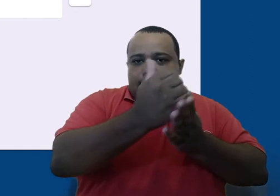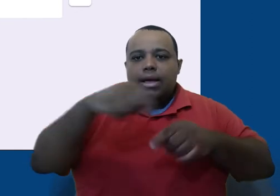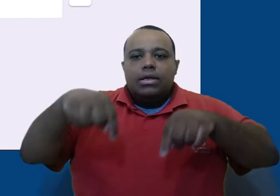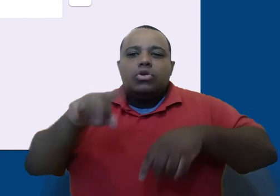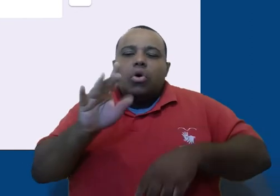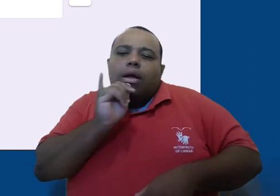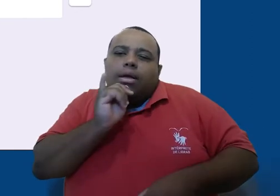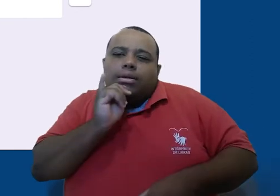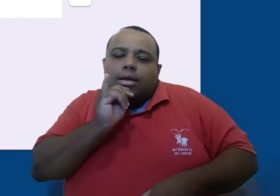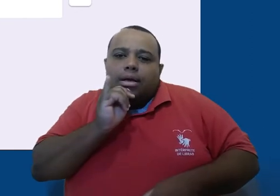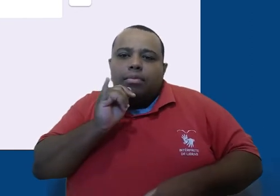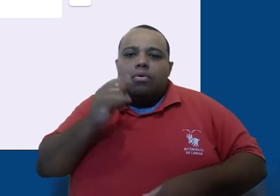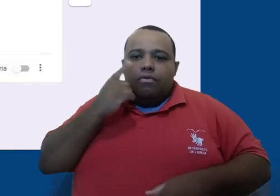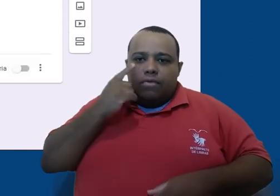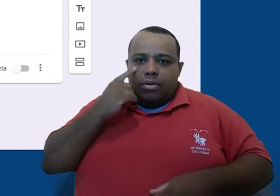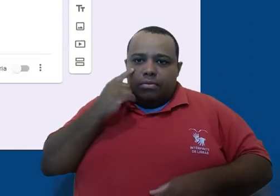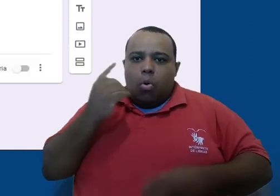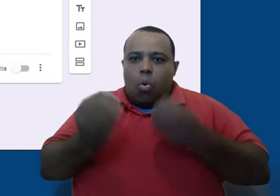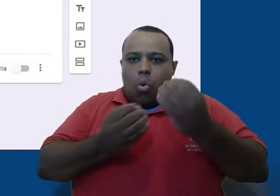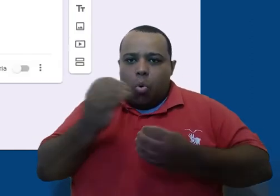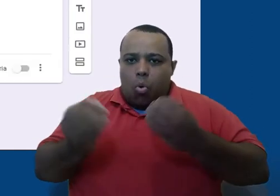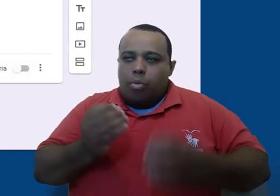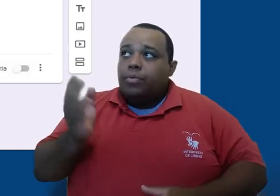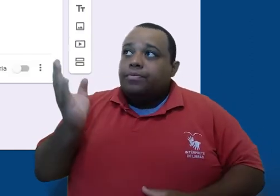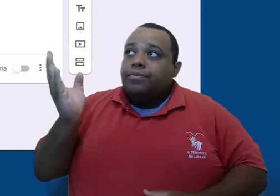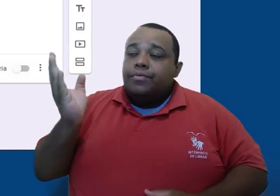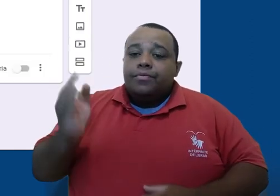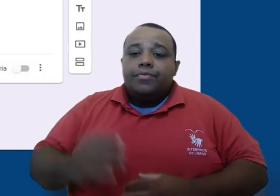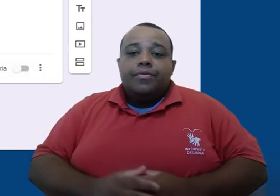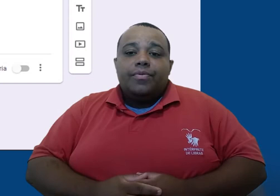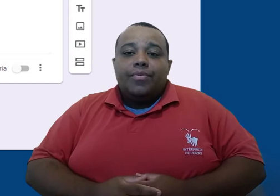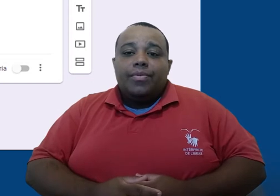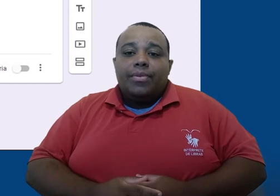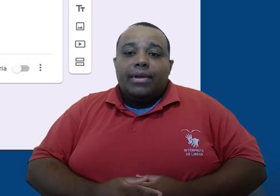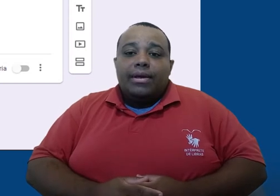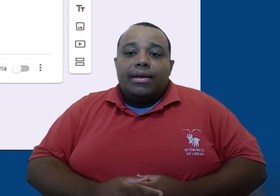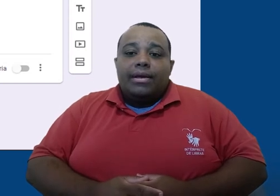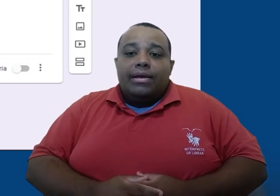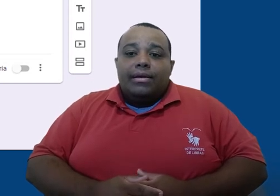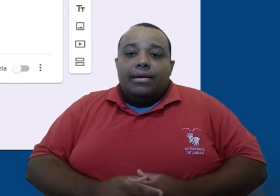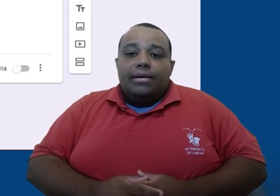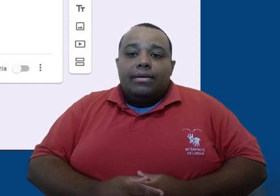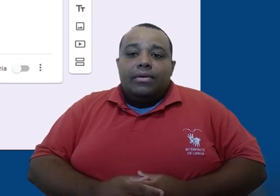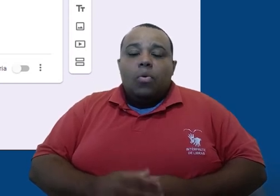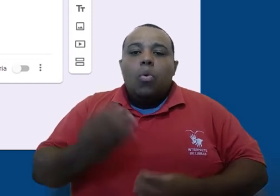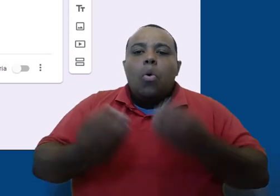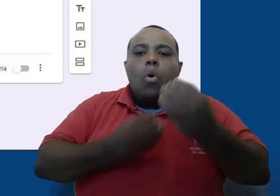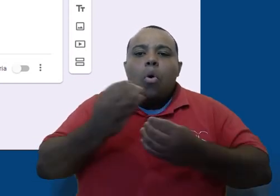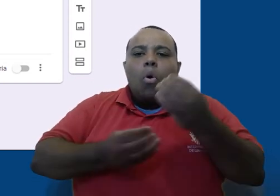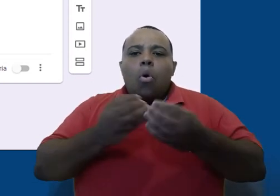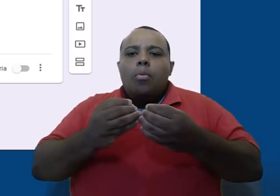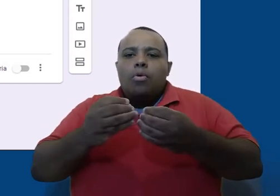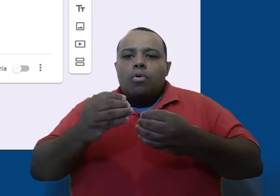Por enquanto vou apenas mudar o nome do meu formulário para avaliação parcial então Neste vídeo quero folgar com vocês nas opções de configuração